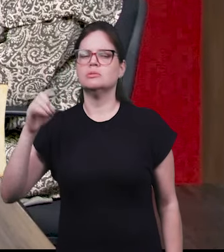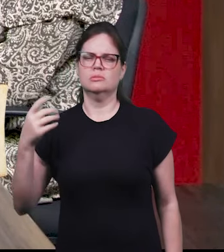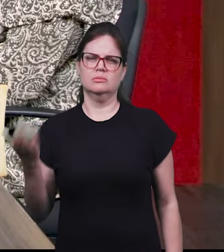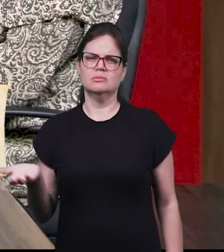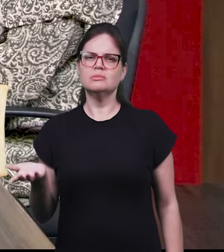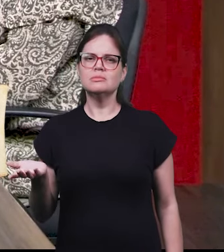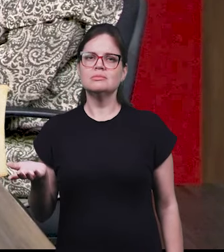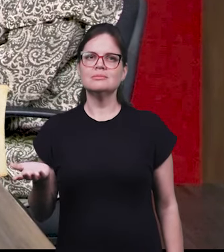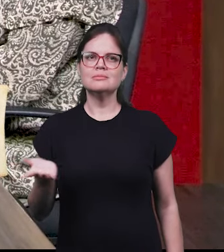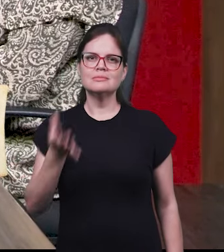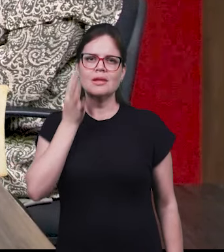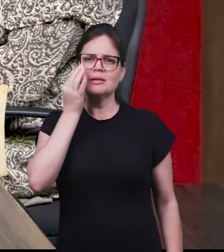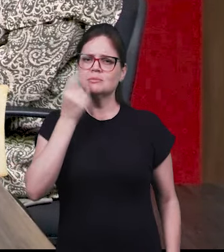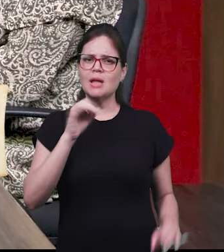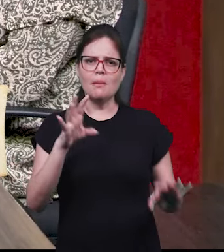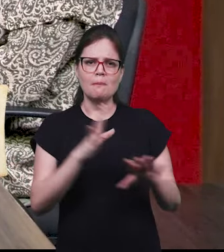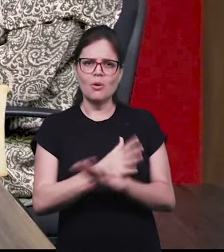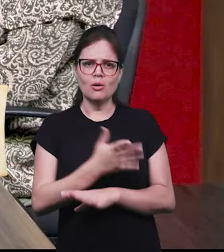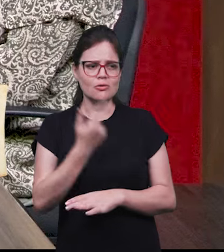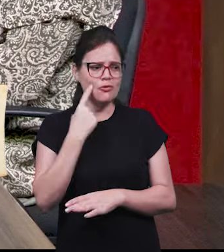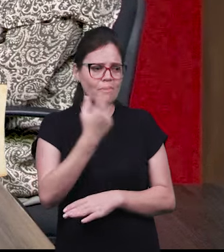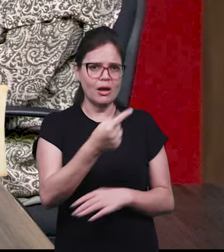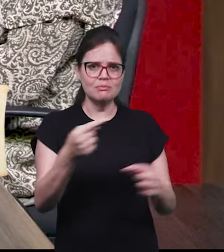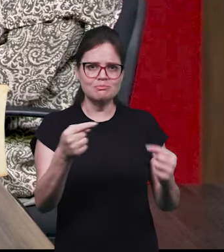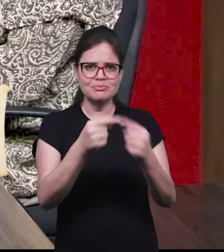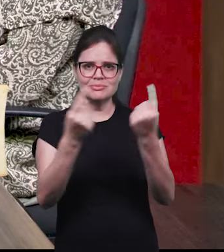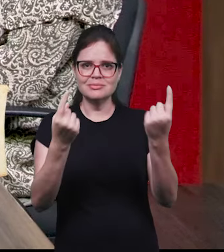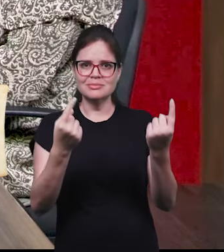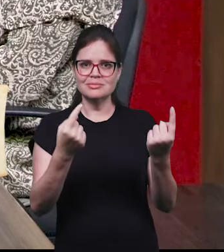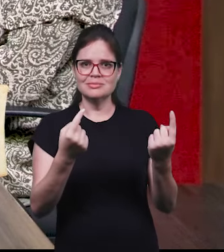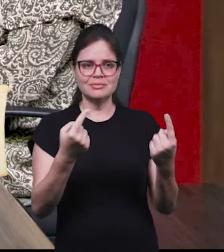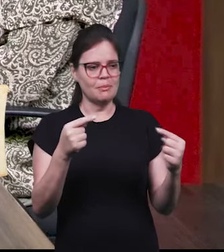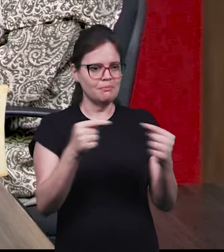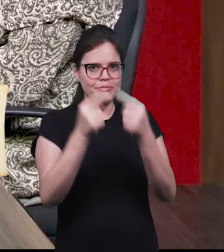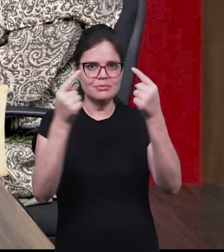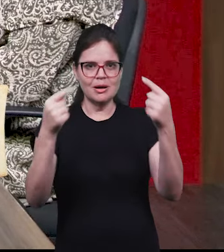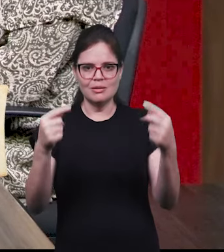de Deus. Eu acho que as provas estão aí.